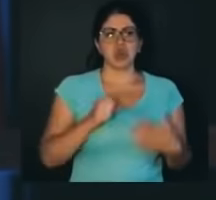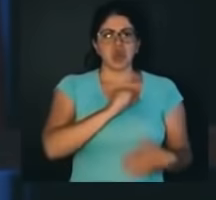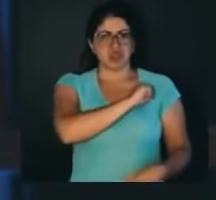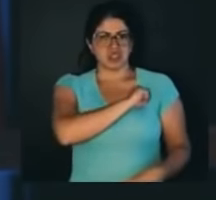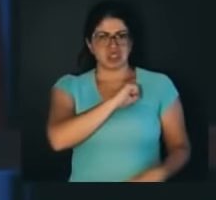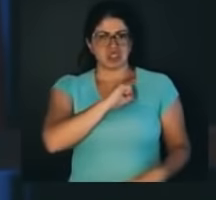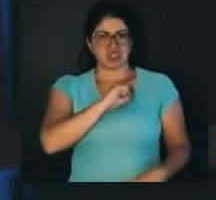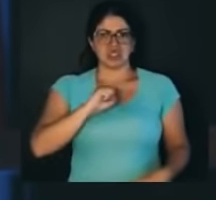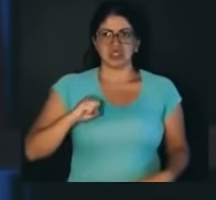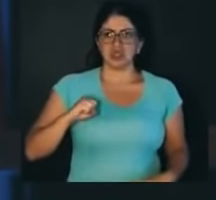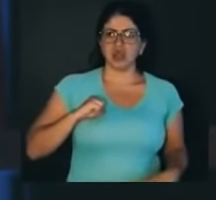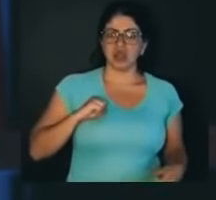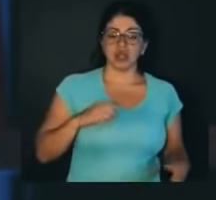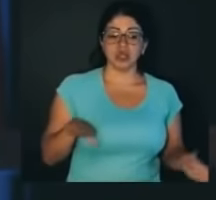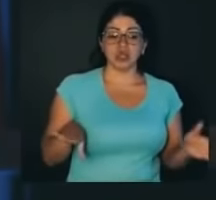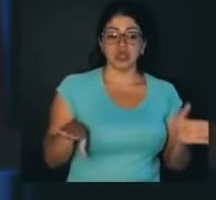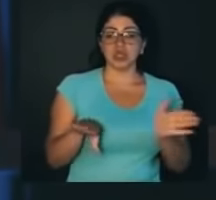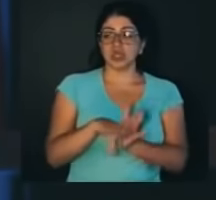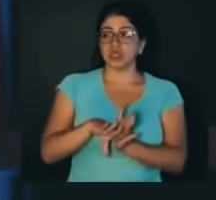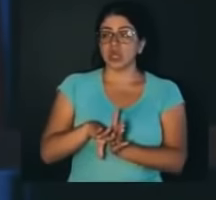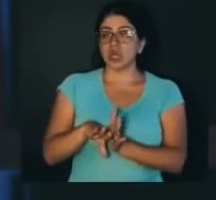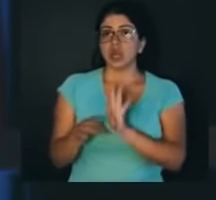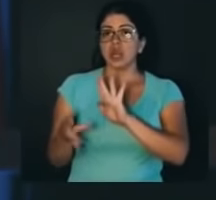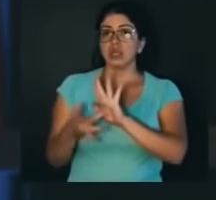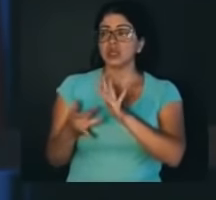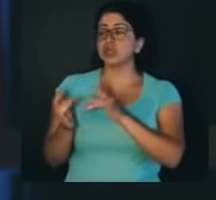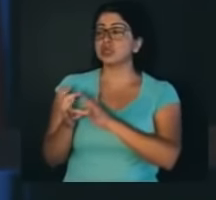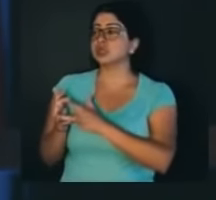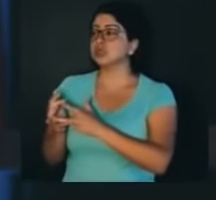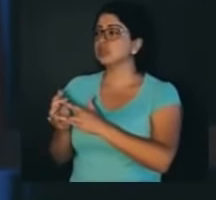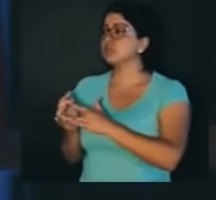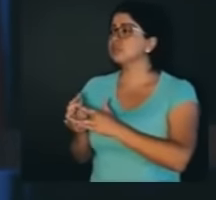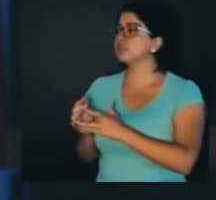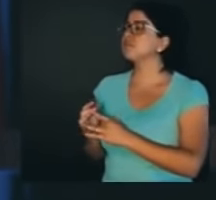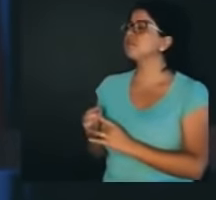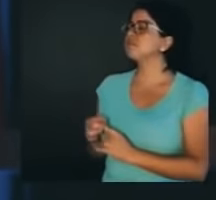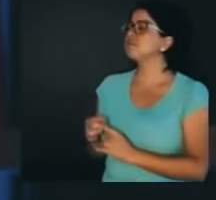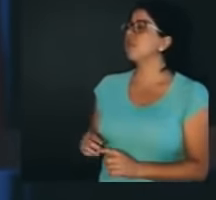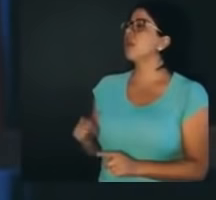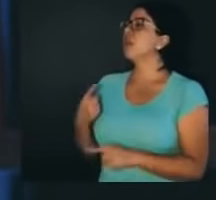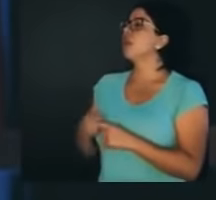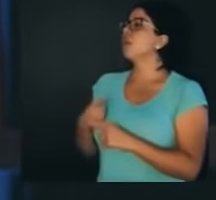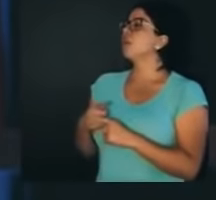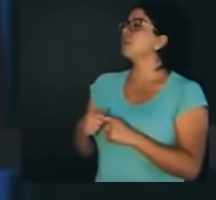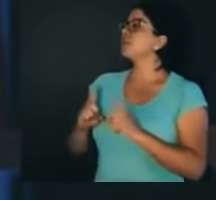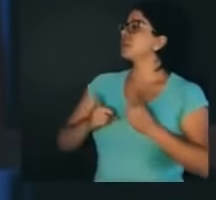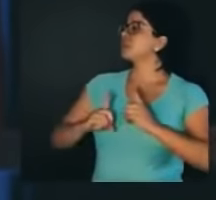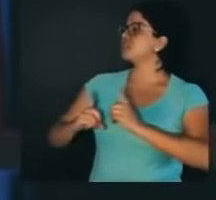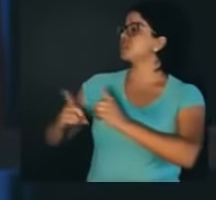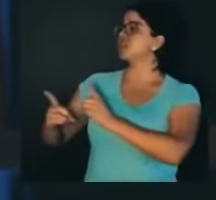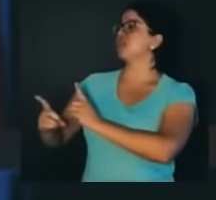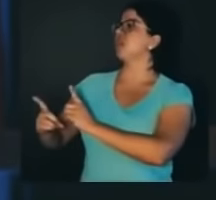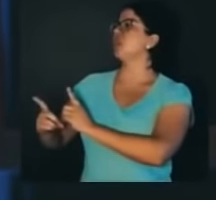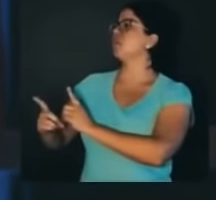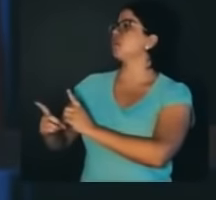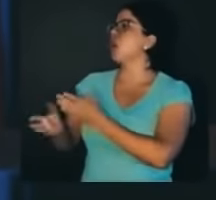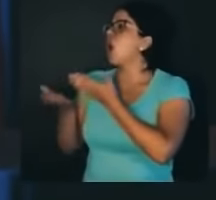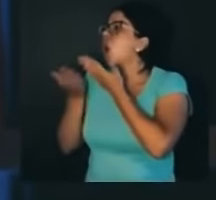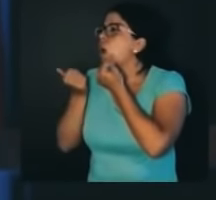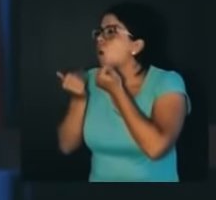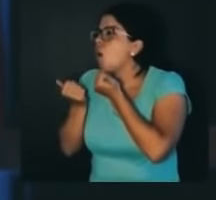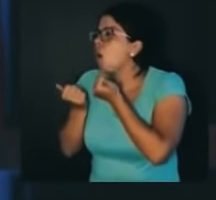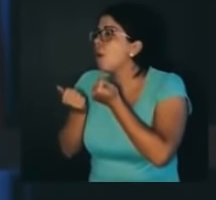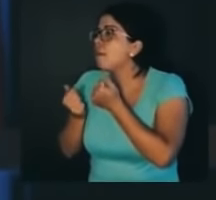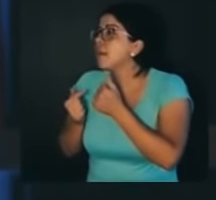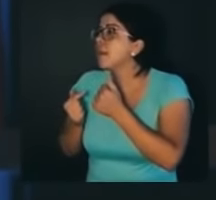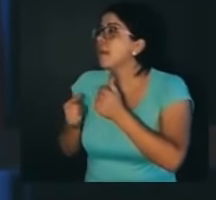perguntaram: por que transgridem os teus discípulos a tradição dos anciãos? Pois não lavam as mãos